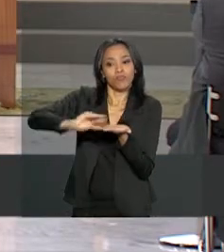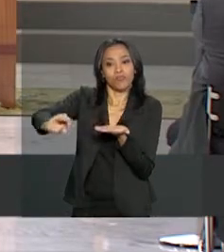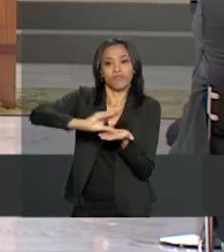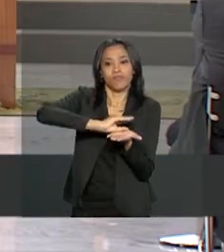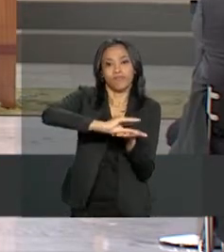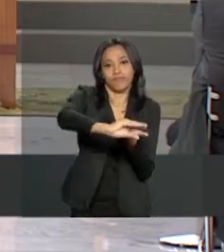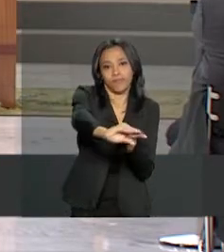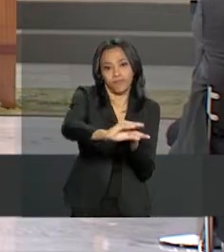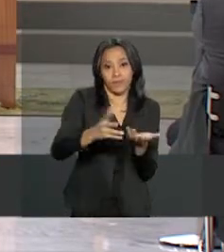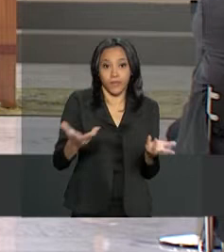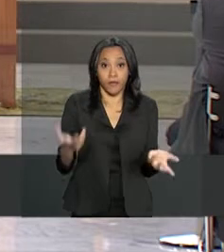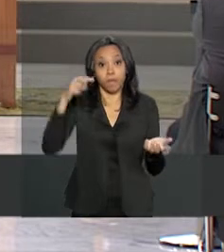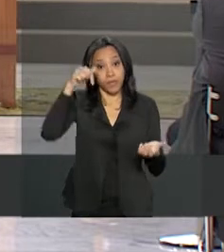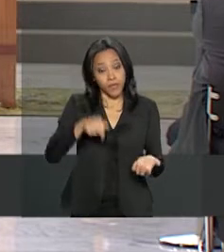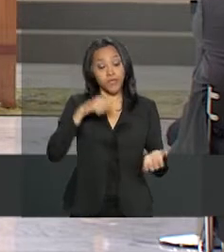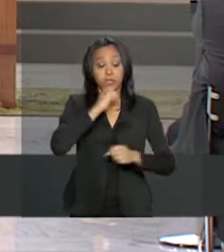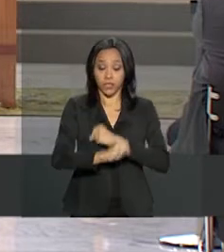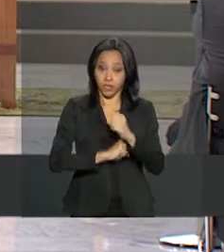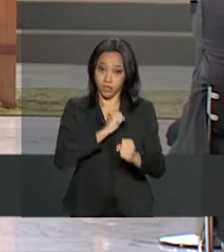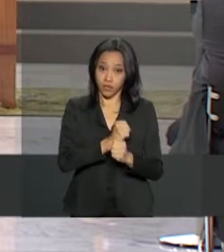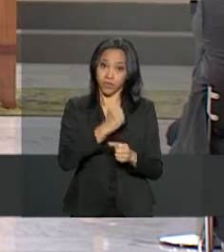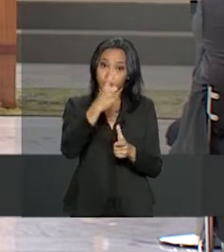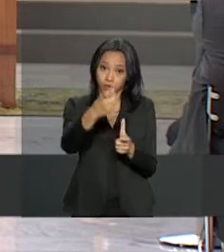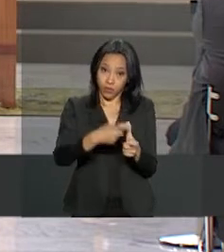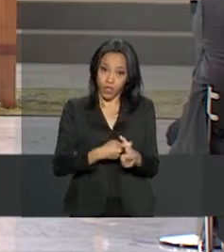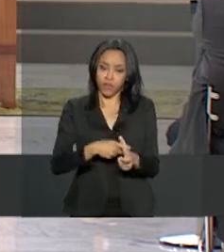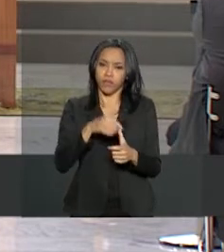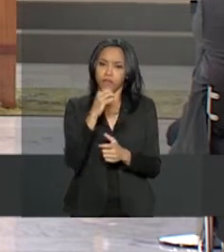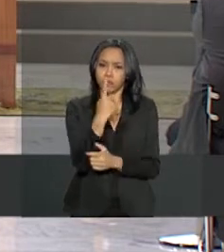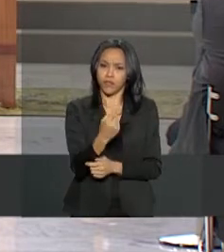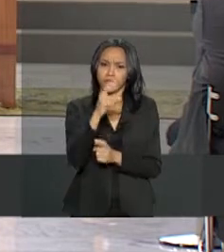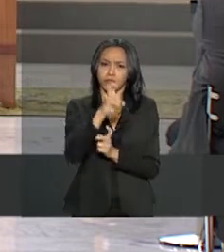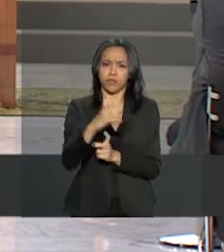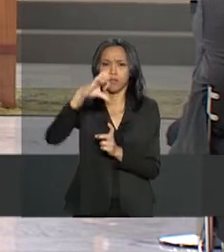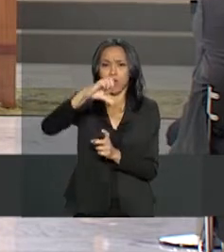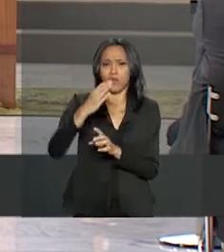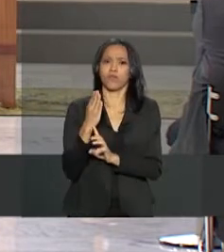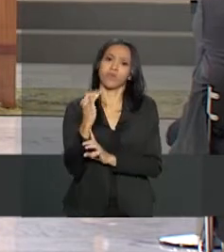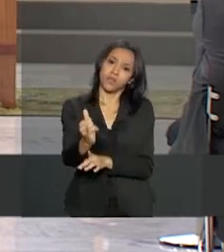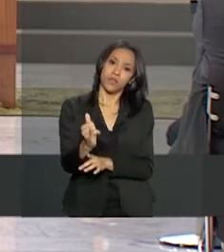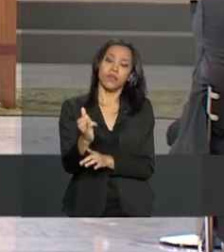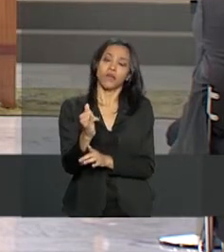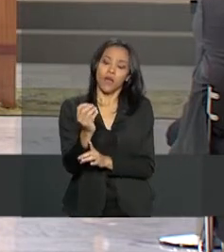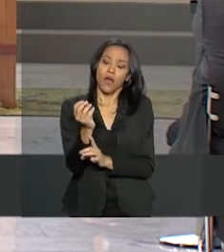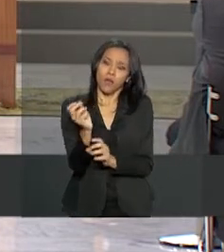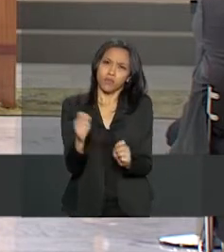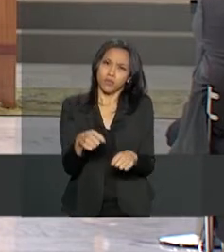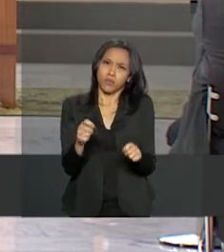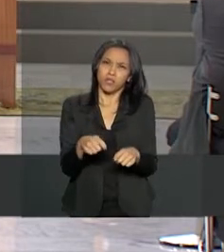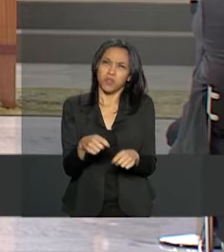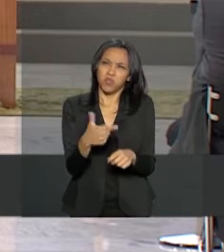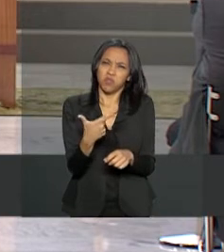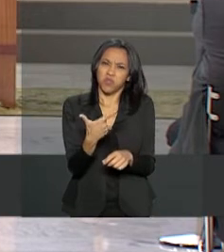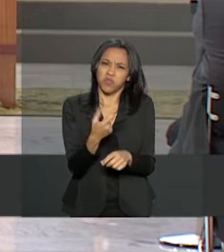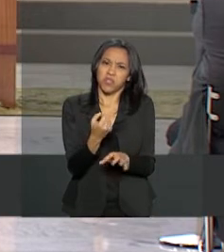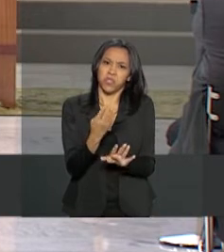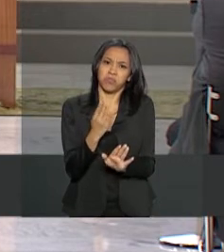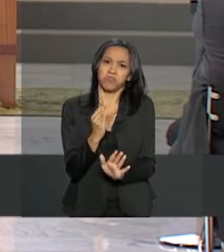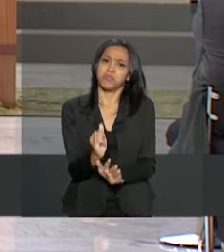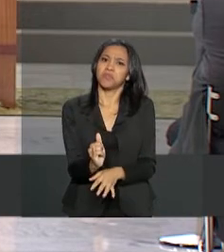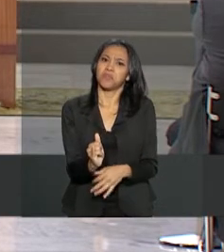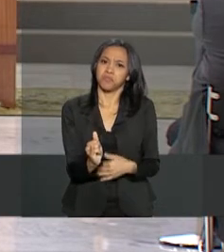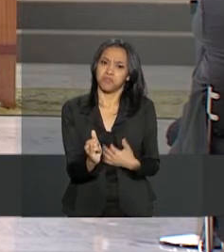é neste ano que o déficit estava estimado em us 159 bilhões é possível que remanescessem nos 20 bilhões ou seja